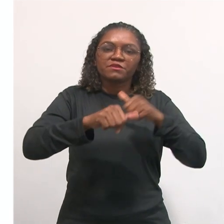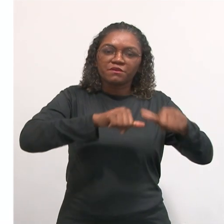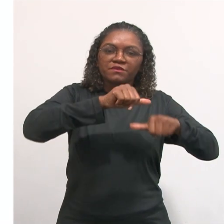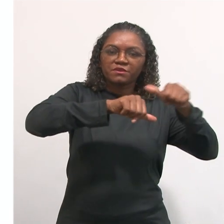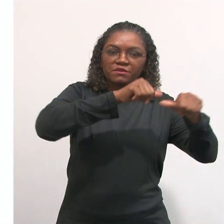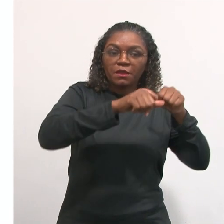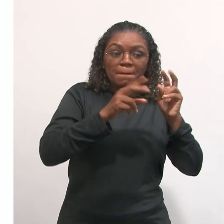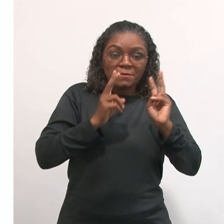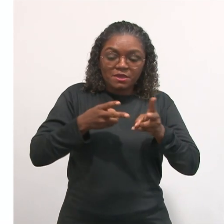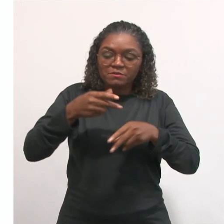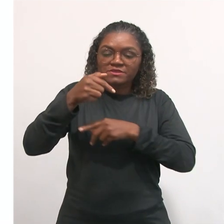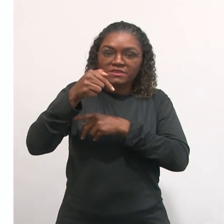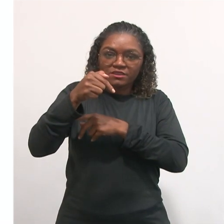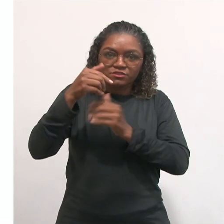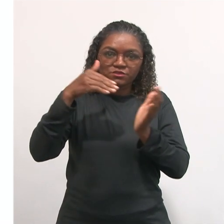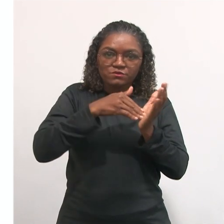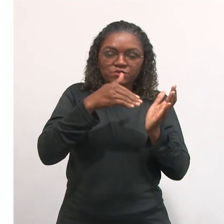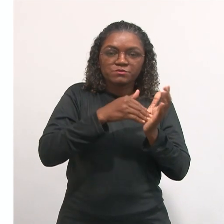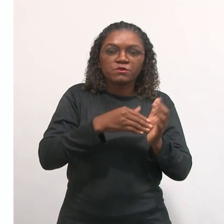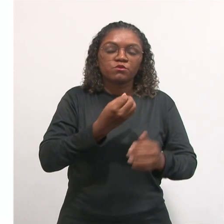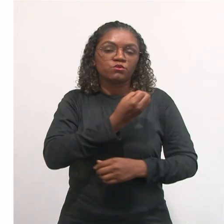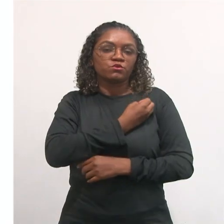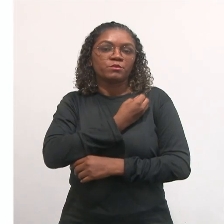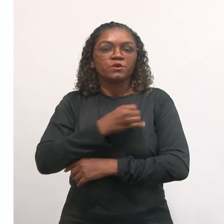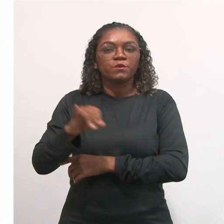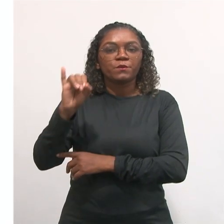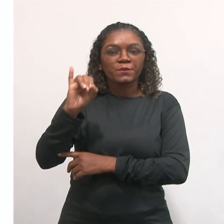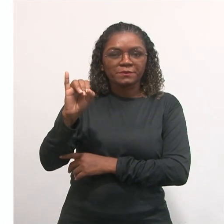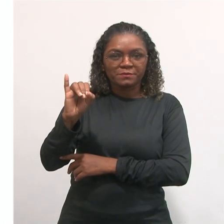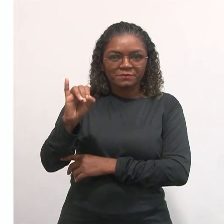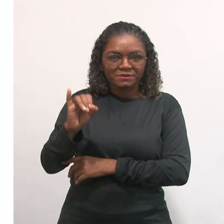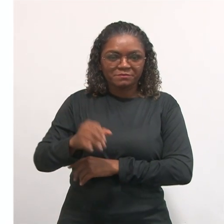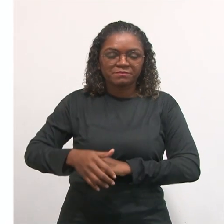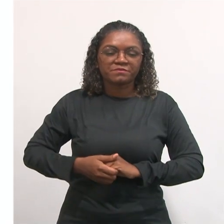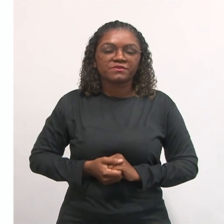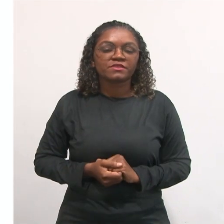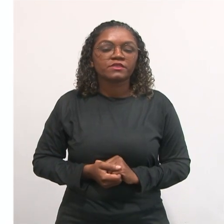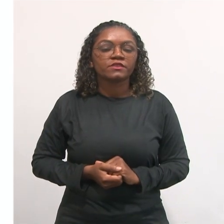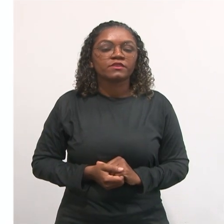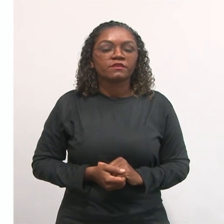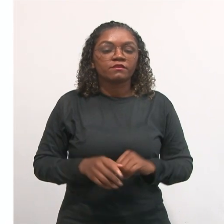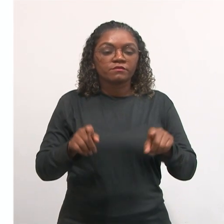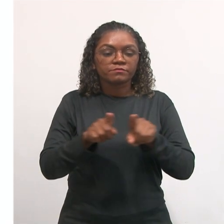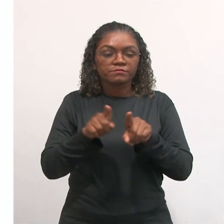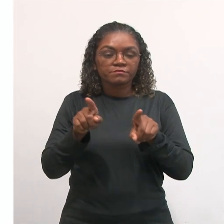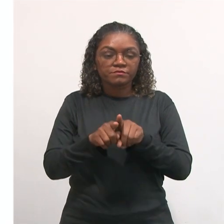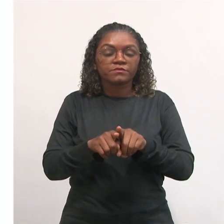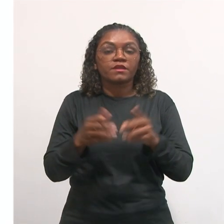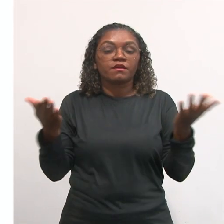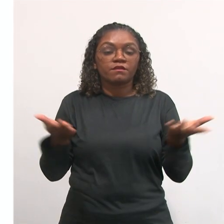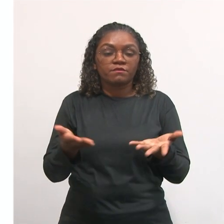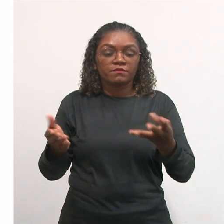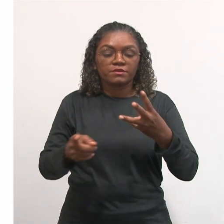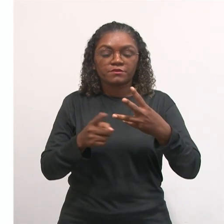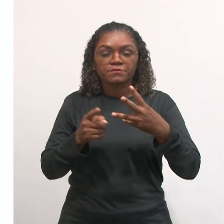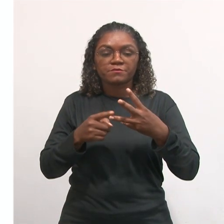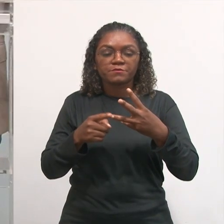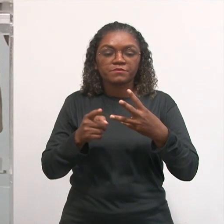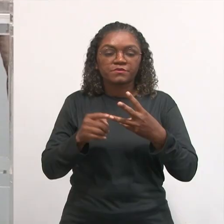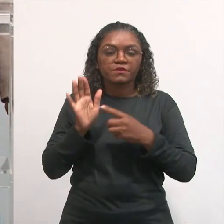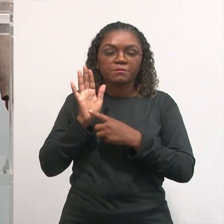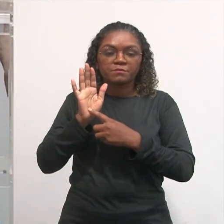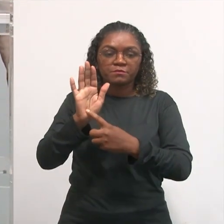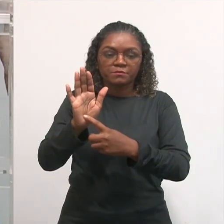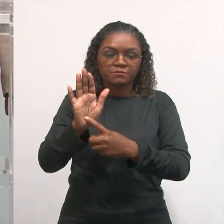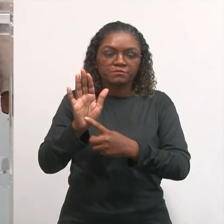A amostragem estratificada, eu vou fazer extratos, né? Por quê? Por exemplo, aqueles 1000 pacientes